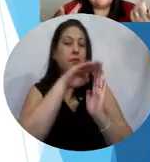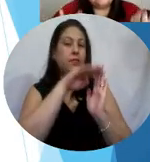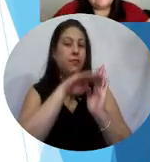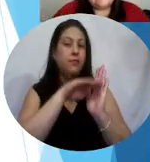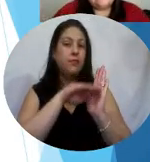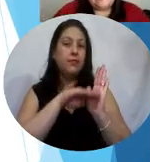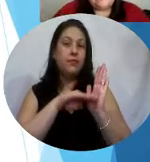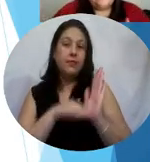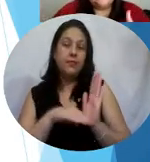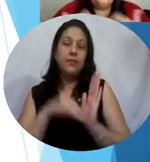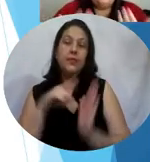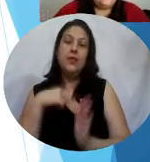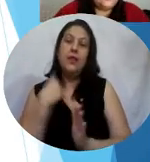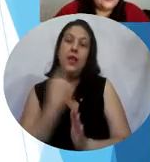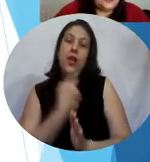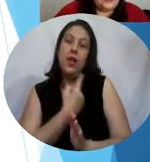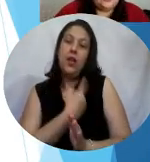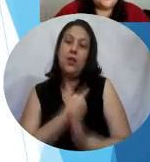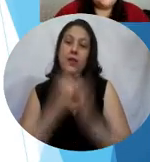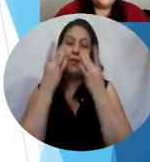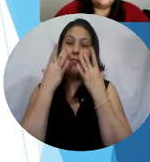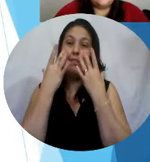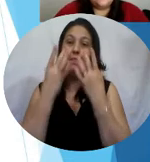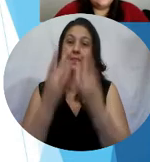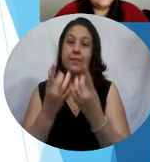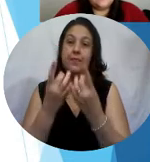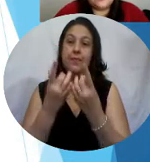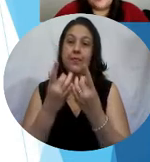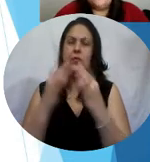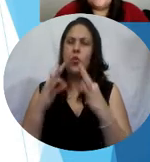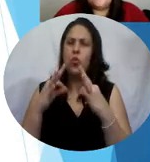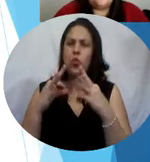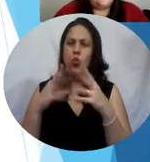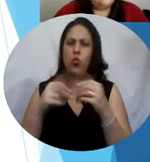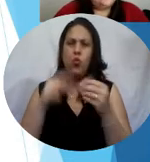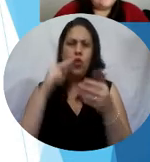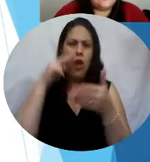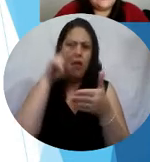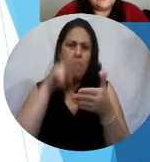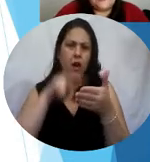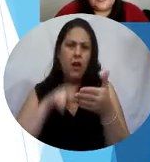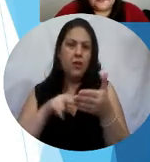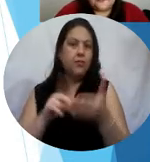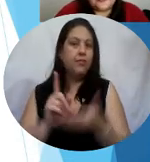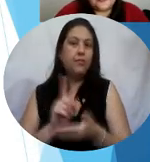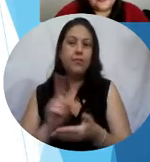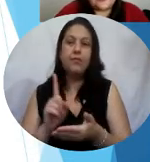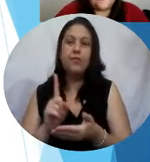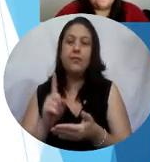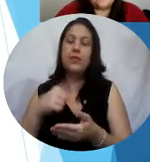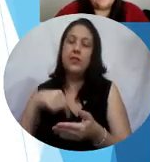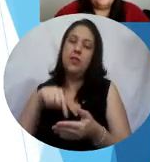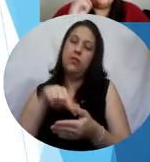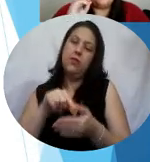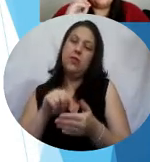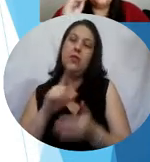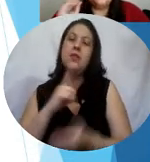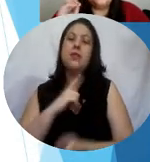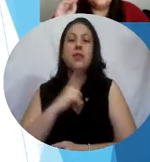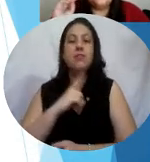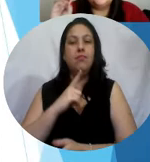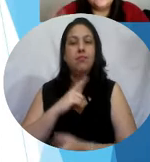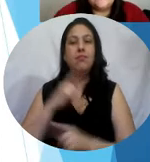precisamos estar atentos. Não vou ler todos, mas vocês terão esse material para consultarem sempre que preciso, tá? Vou